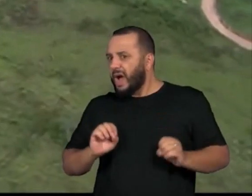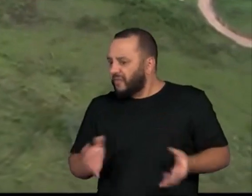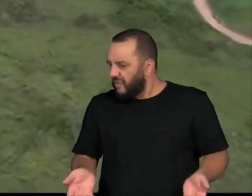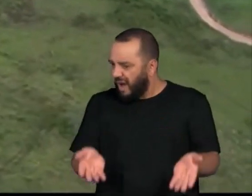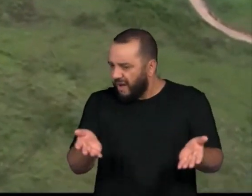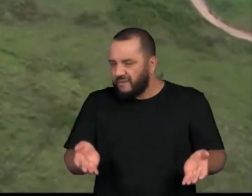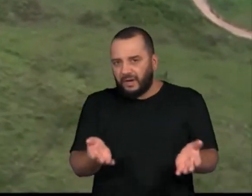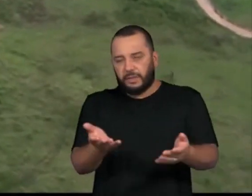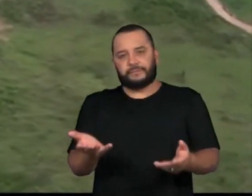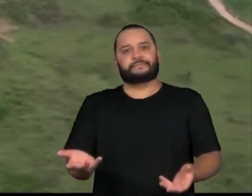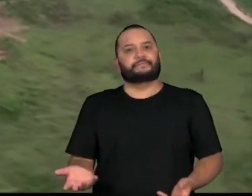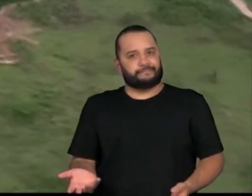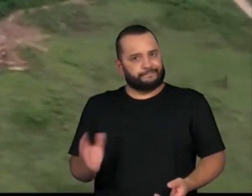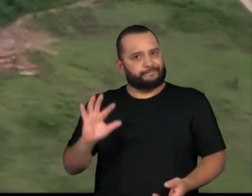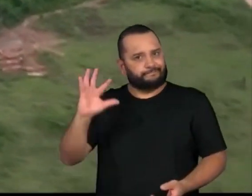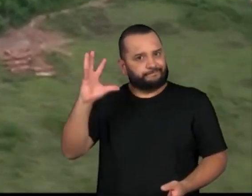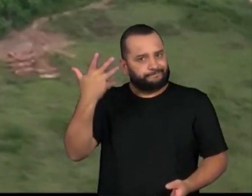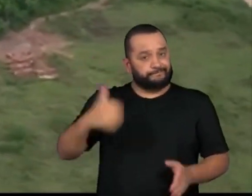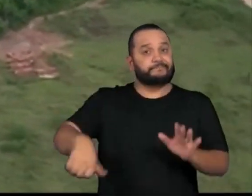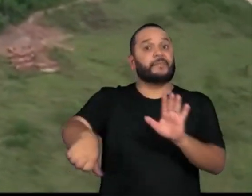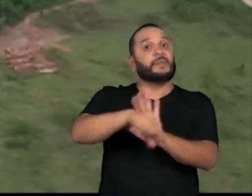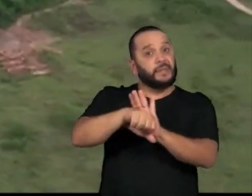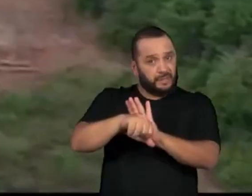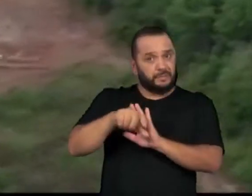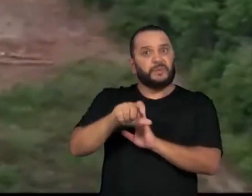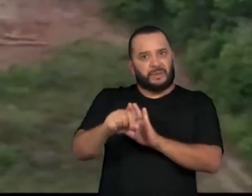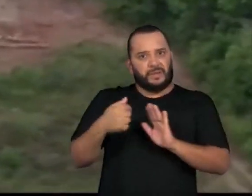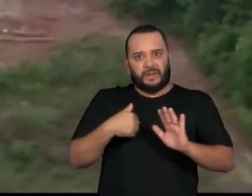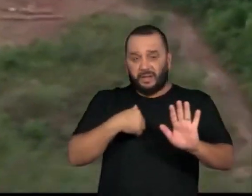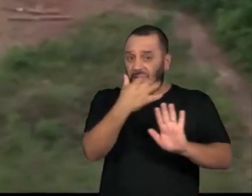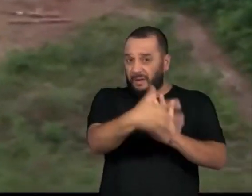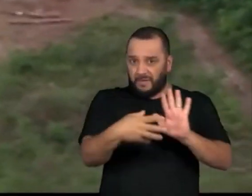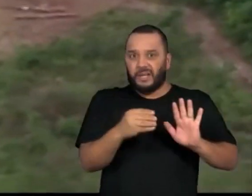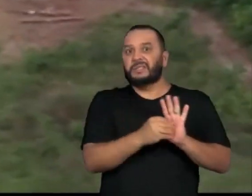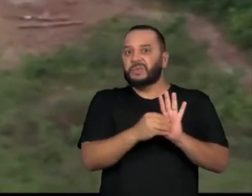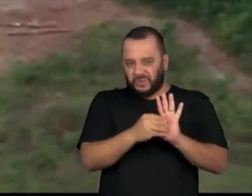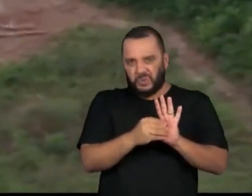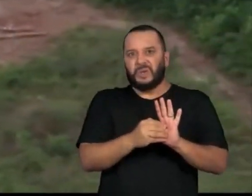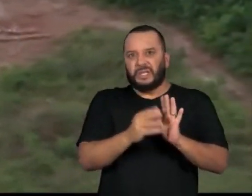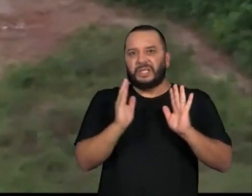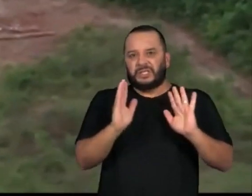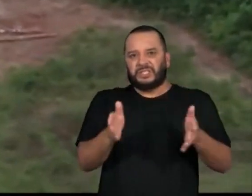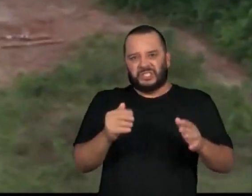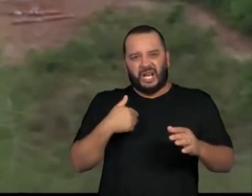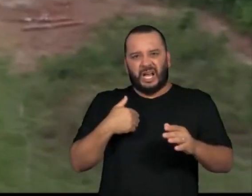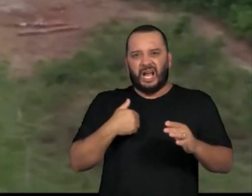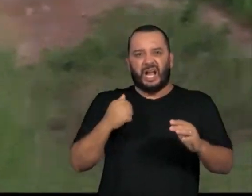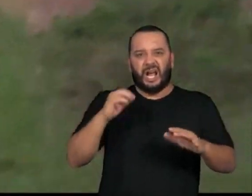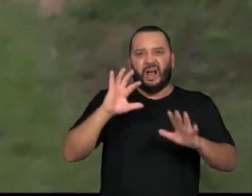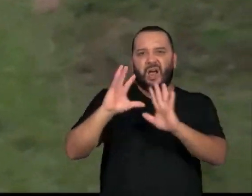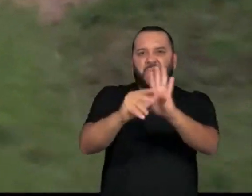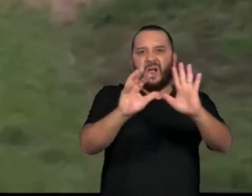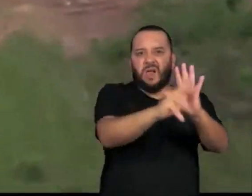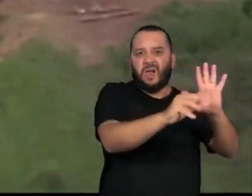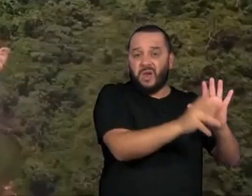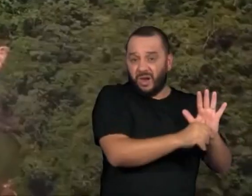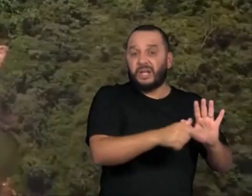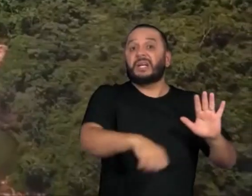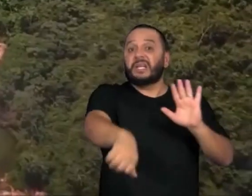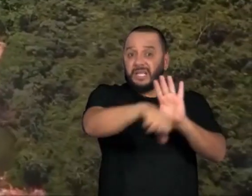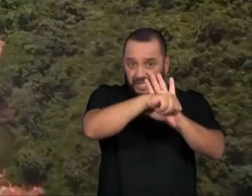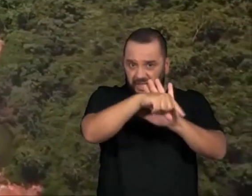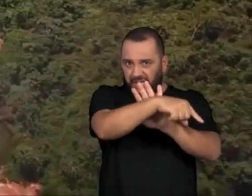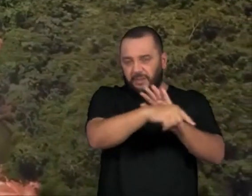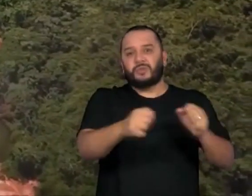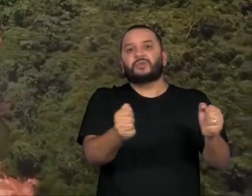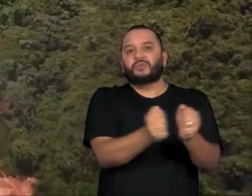crime organizado que atua na Amazônia, e a gente não pode ter dó do crime organizado que atua na Amazônia, porque eles também estão envolvidos com tráfico de